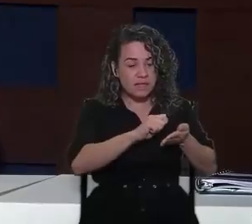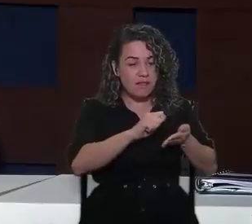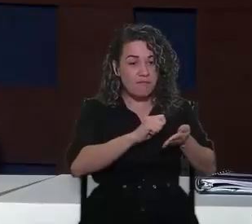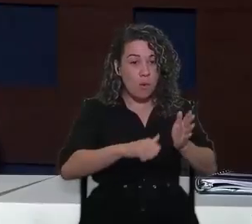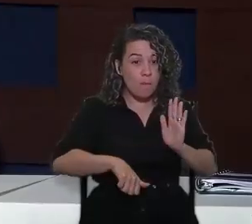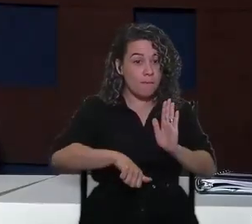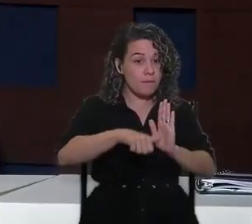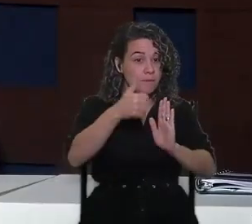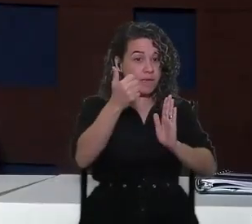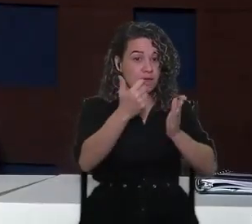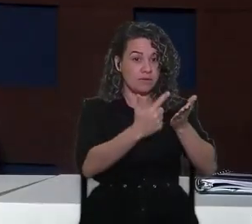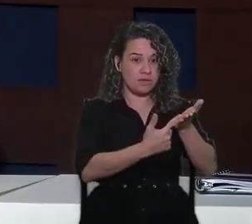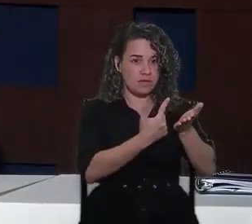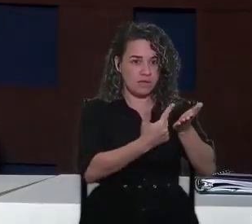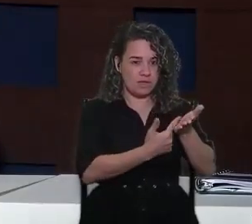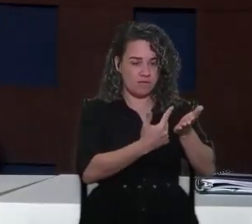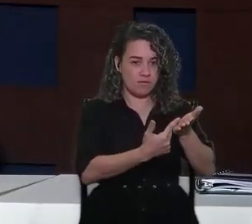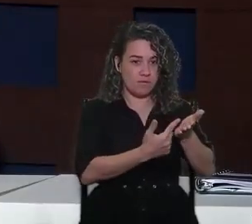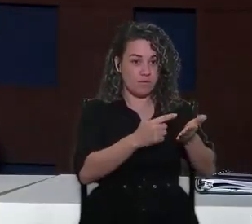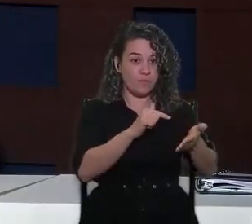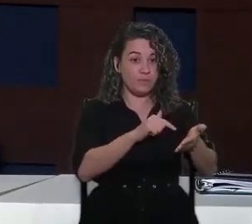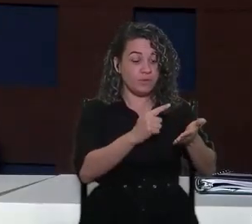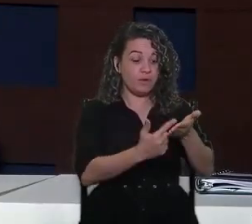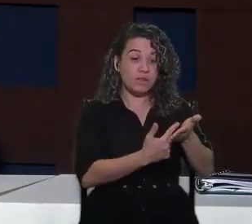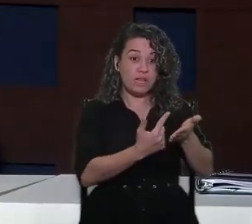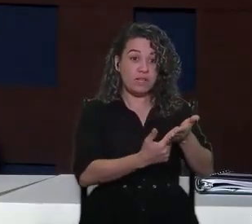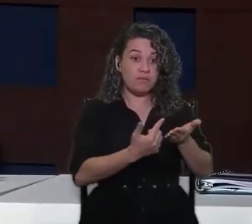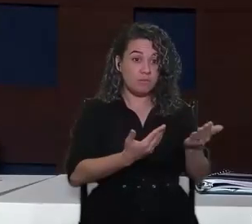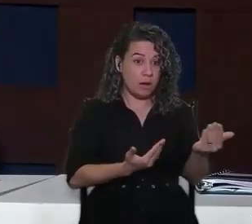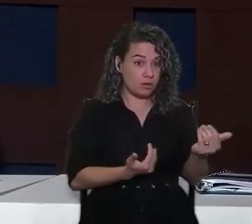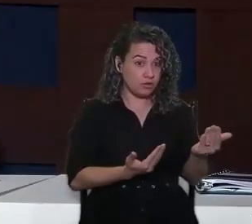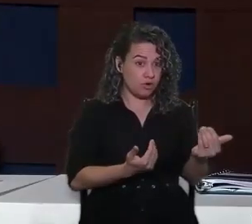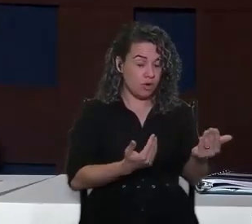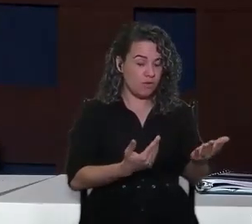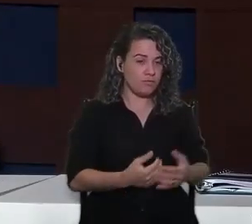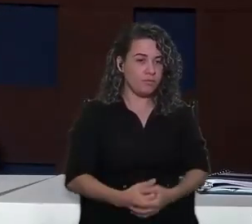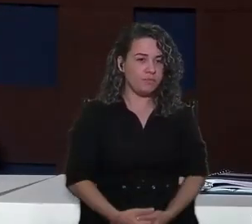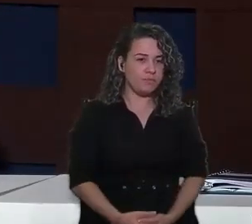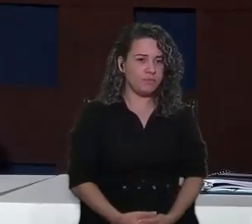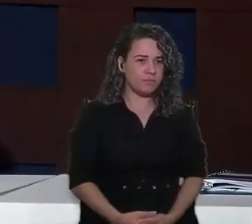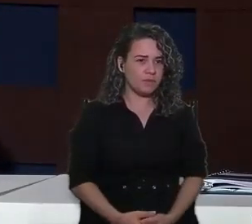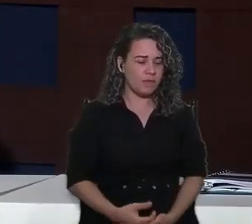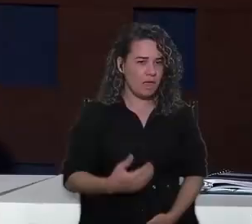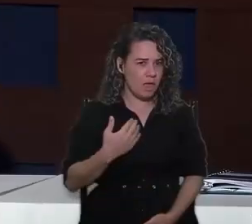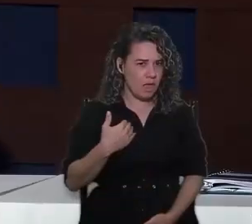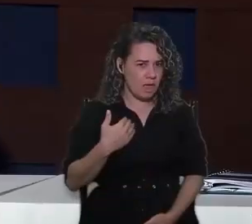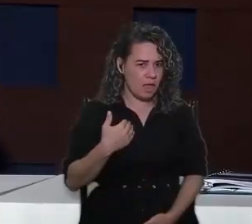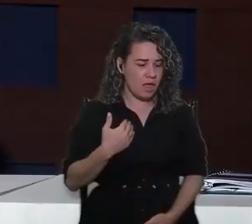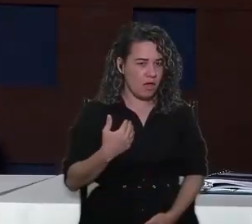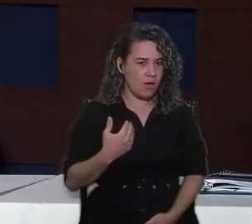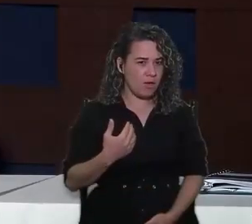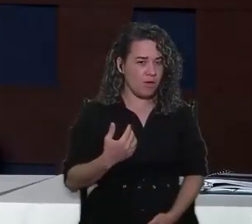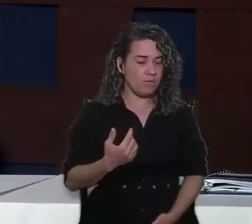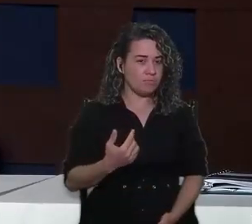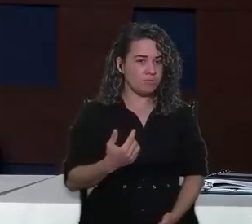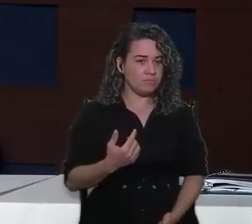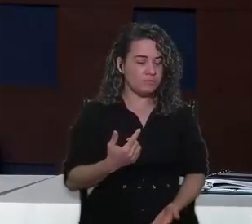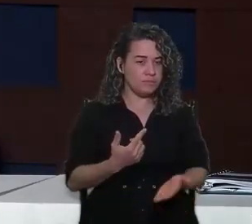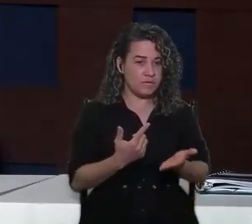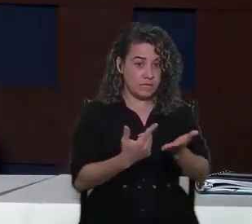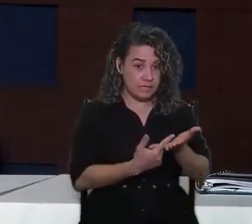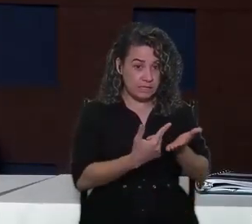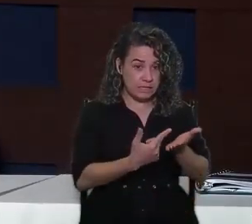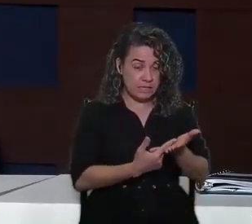juvenil. Eu publiquei esse livro muito desconfiado, achando que eu levaria